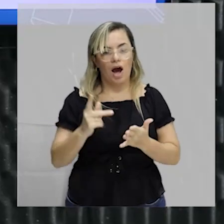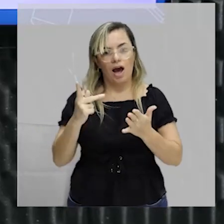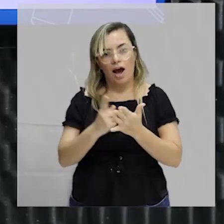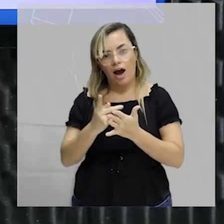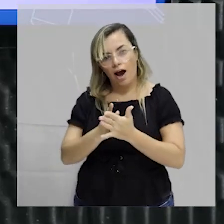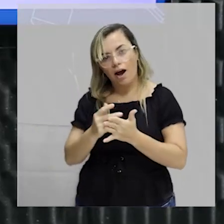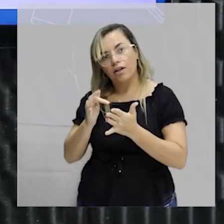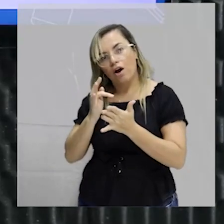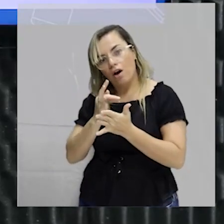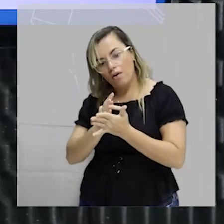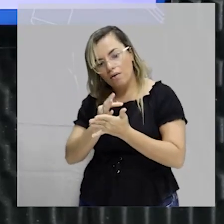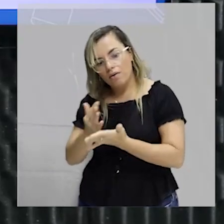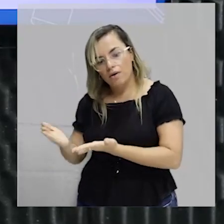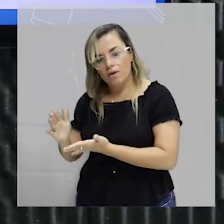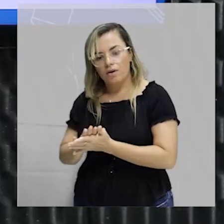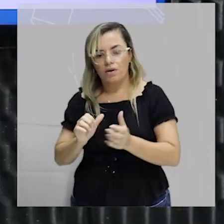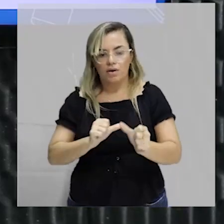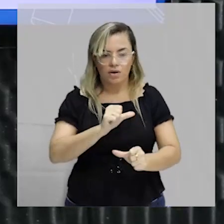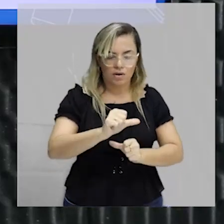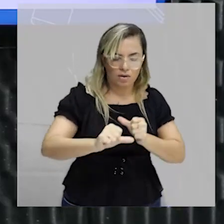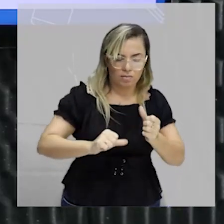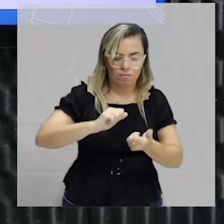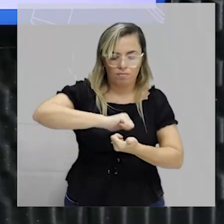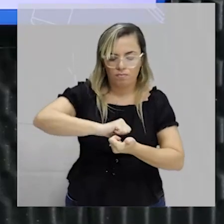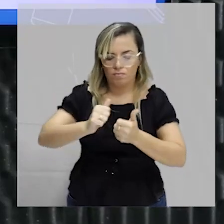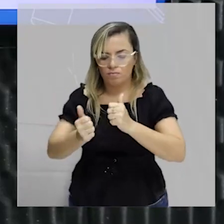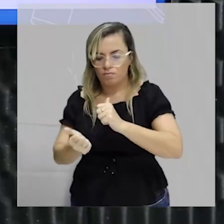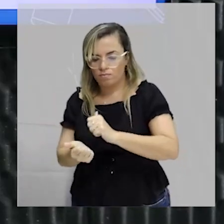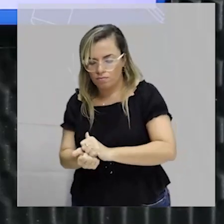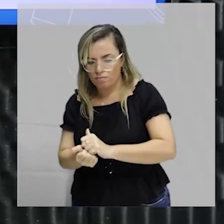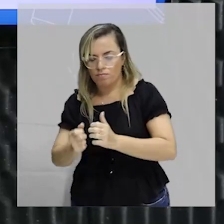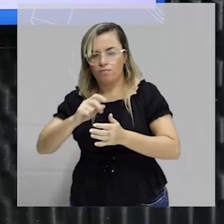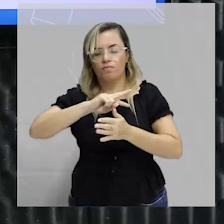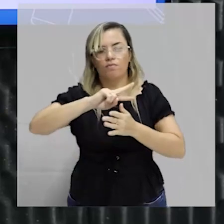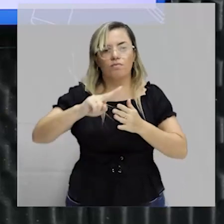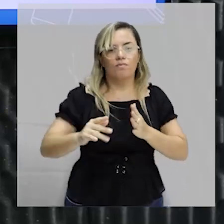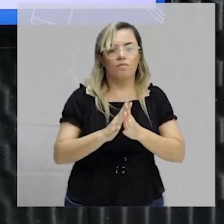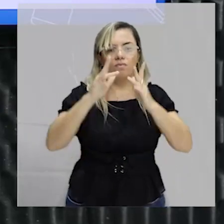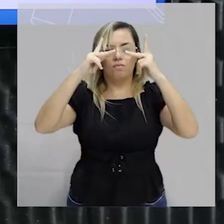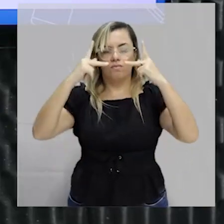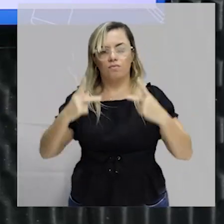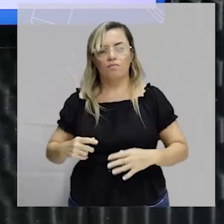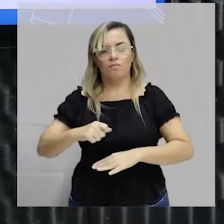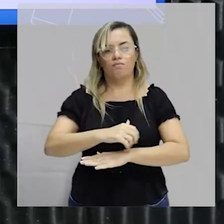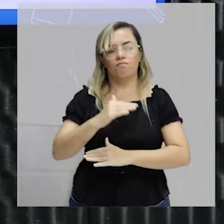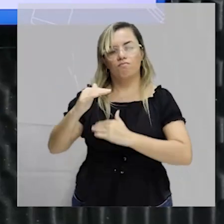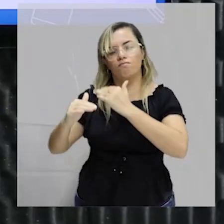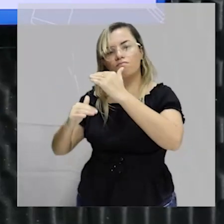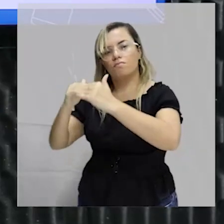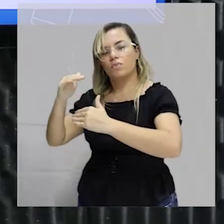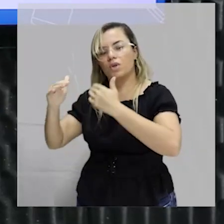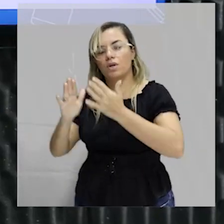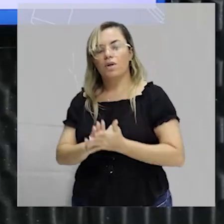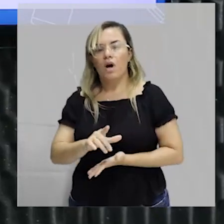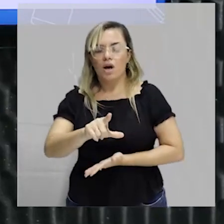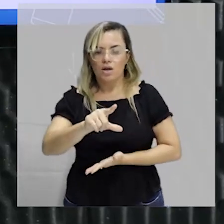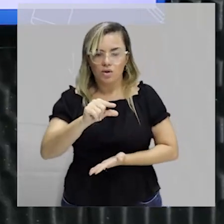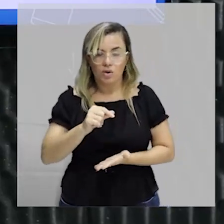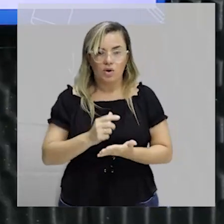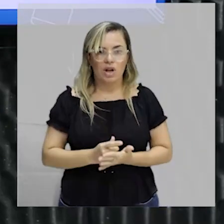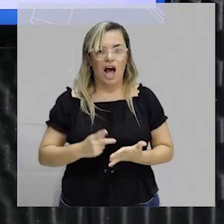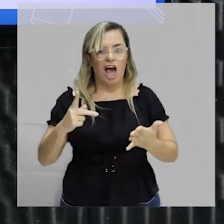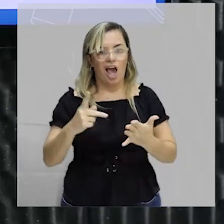essas mudanças adaptativas que foram acontecendo na espécie humana, na evolução da espécie humana, e a gente vai ver qual que é incorreta,